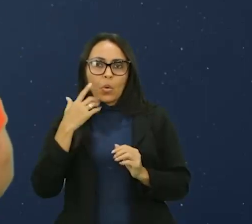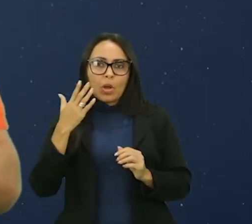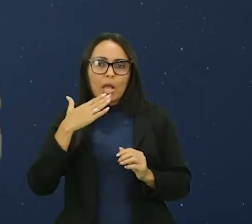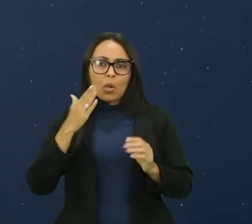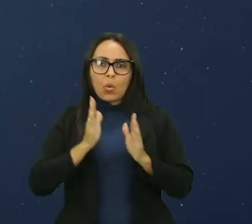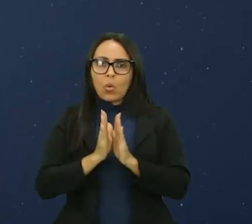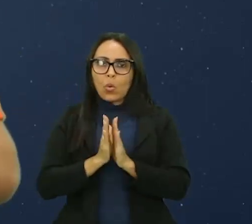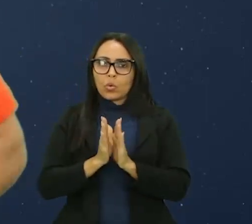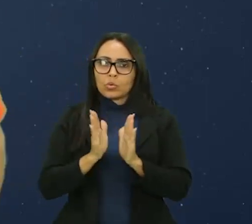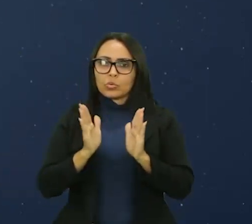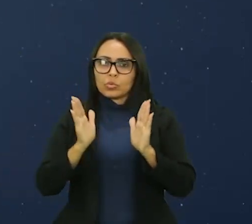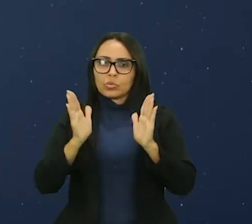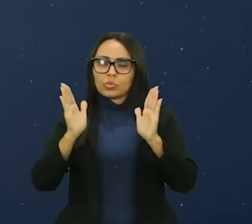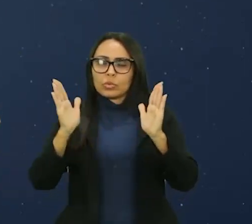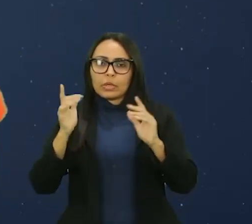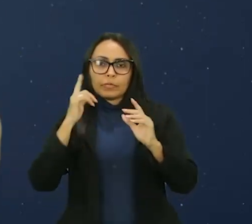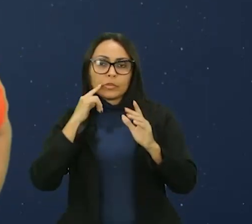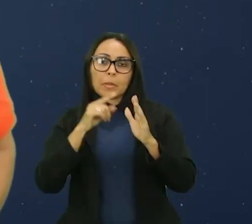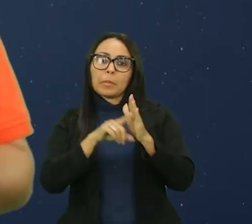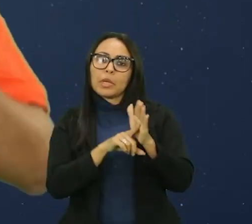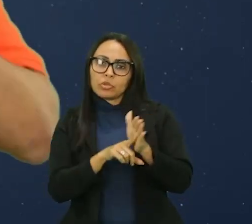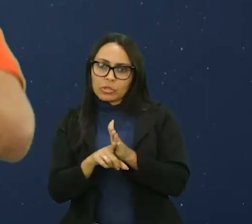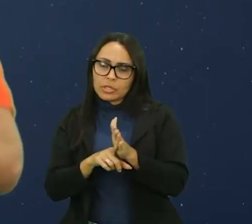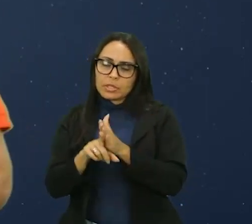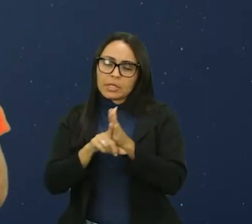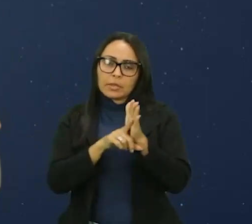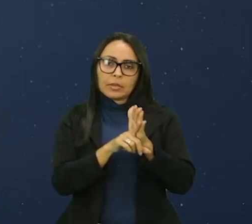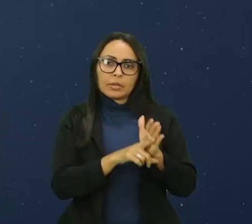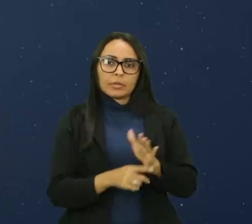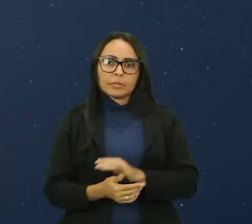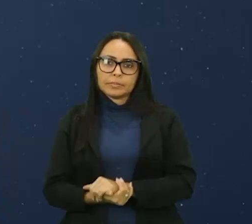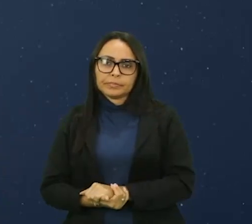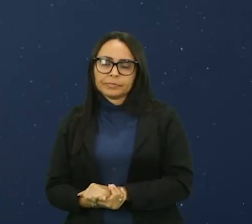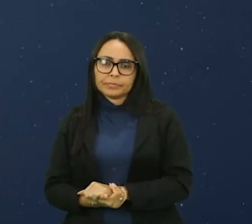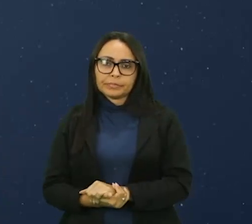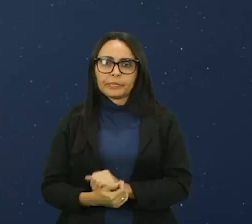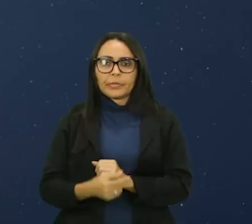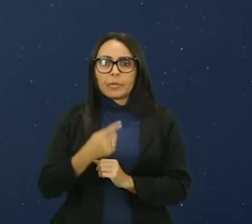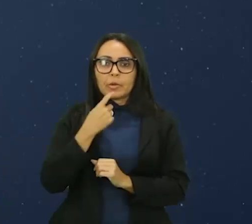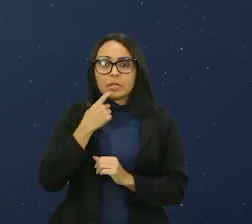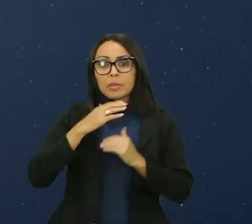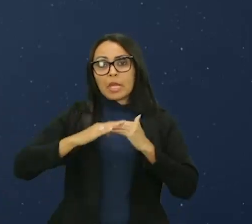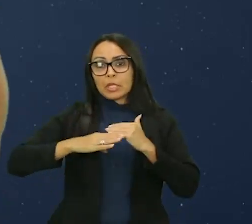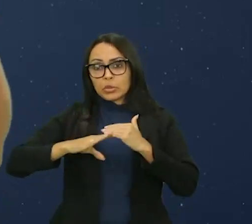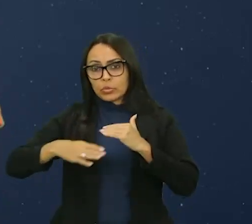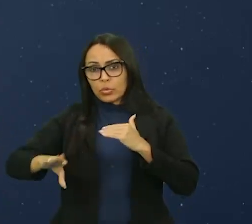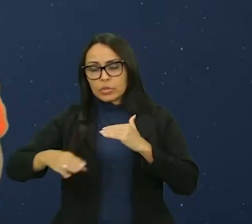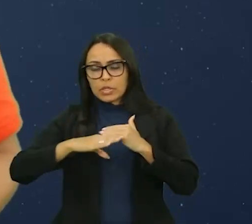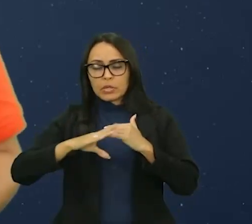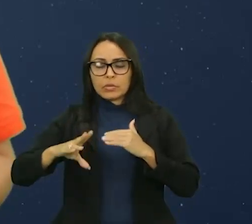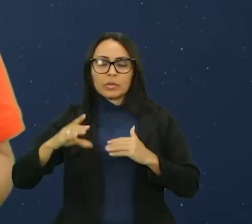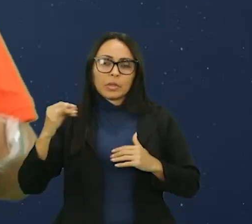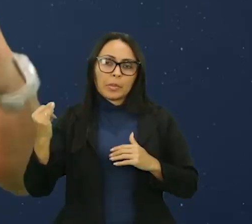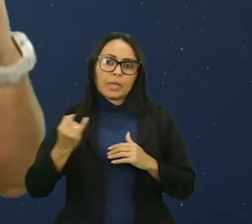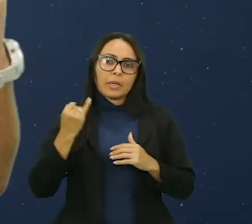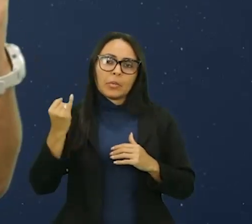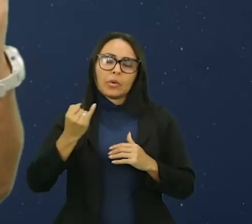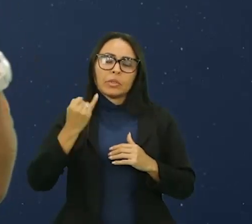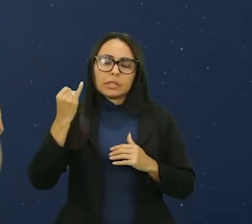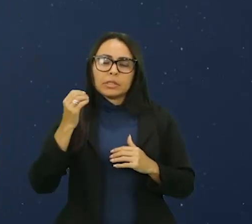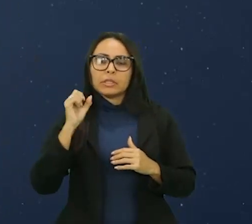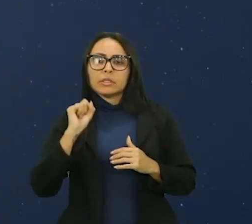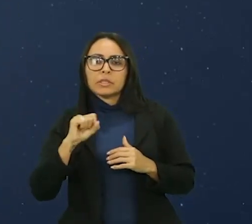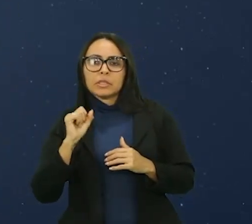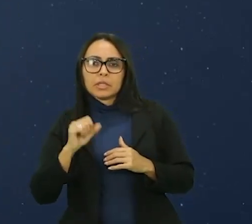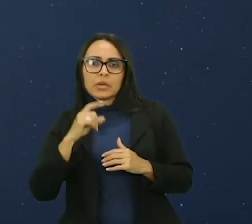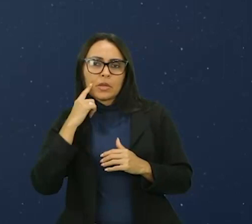Eu aconselho você a dar uma pesquisada nisso. A proximidade dos oceanos também é um importante fator climático, porque ele